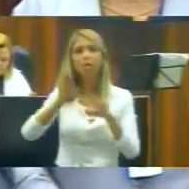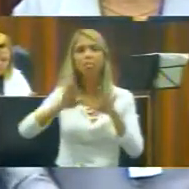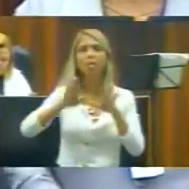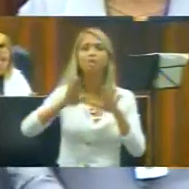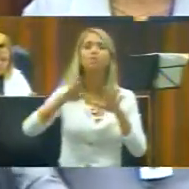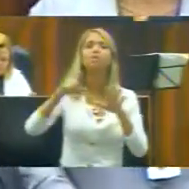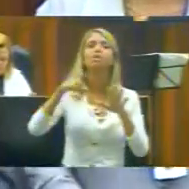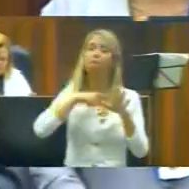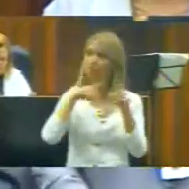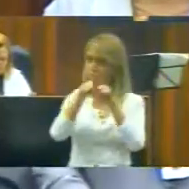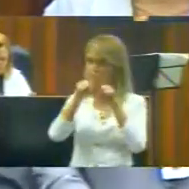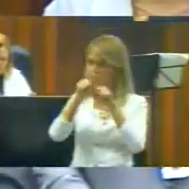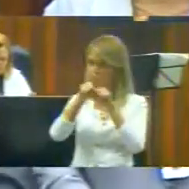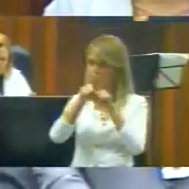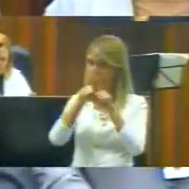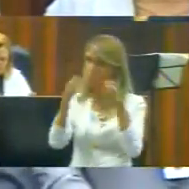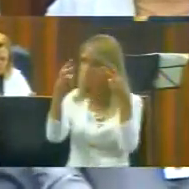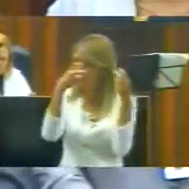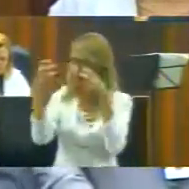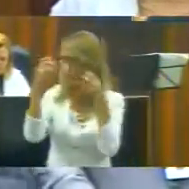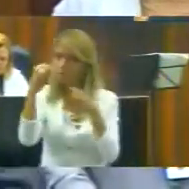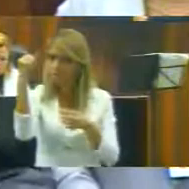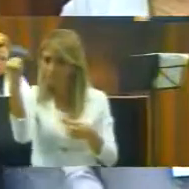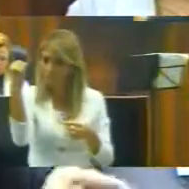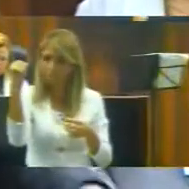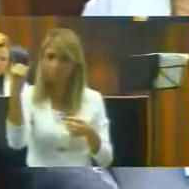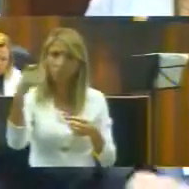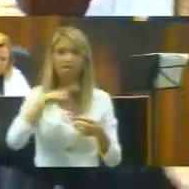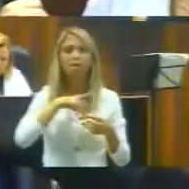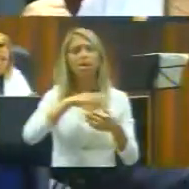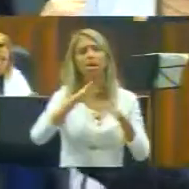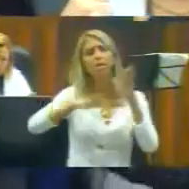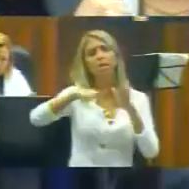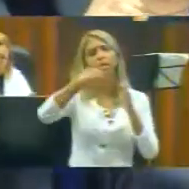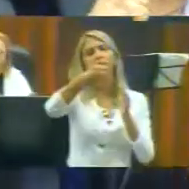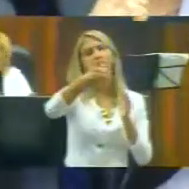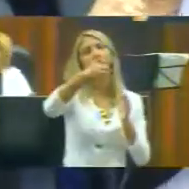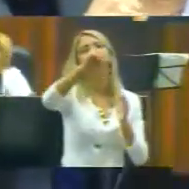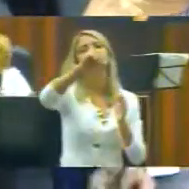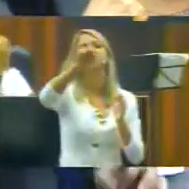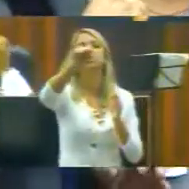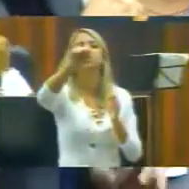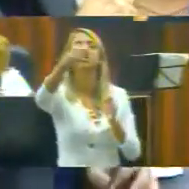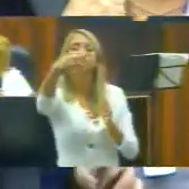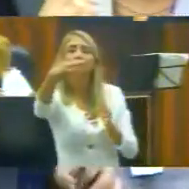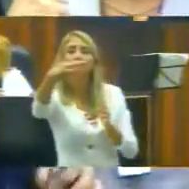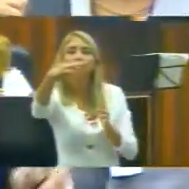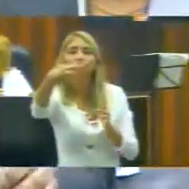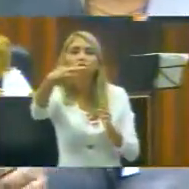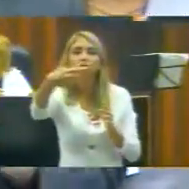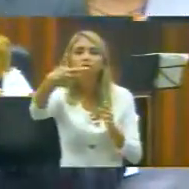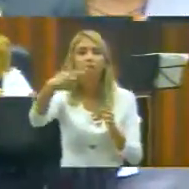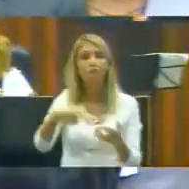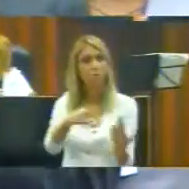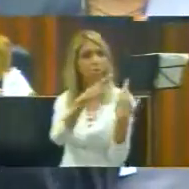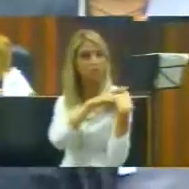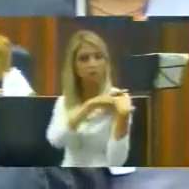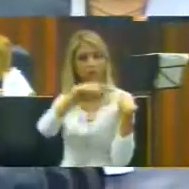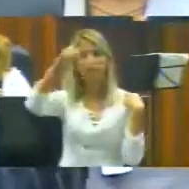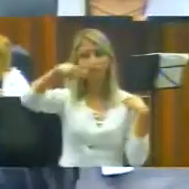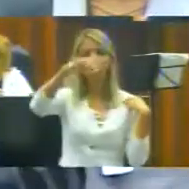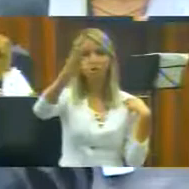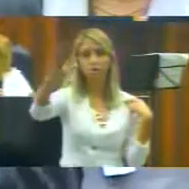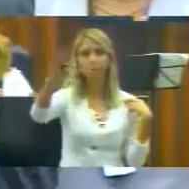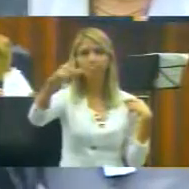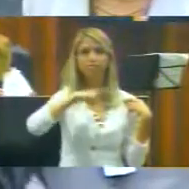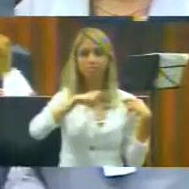olha a importância da instituição. Quem comandava a cidade era a Câmara Municipal. que o primeiro prefeito